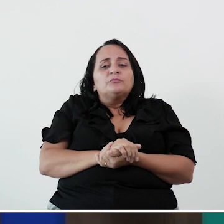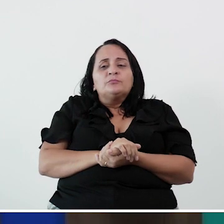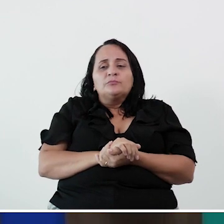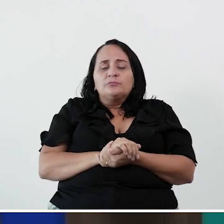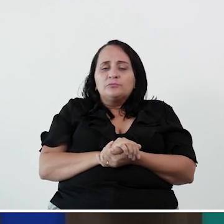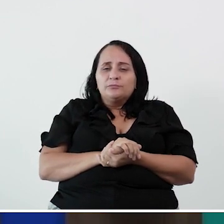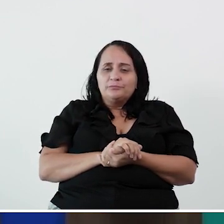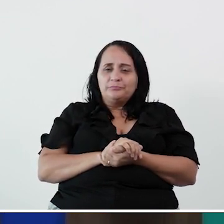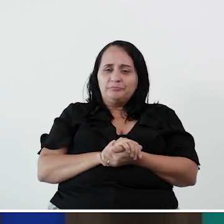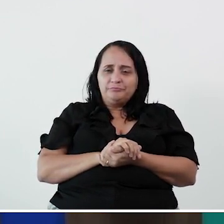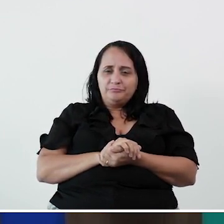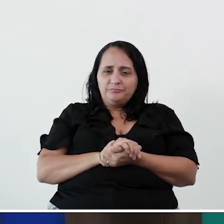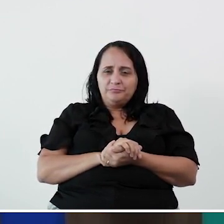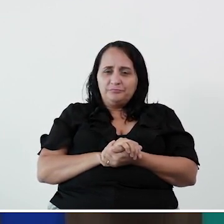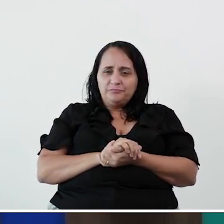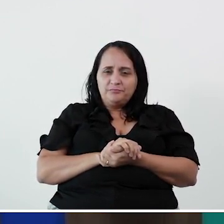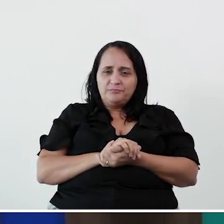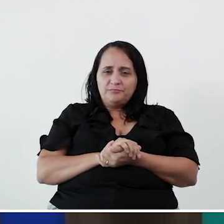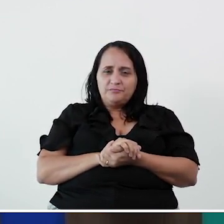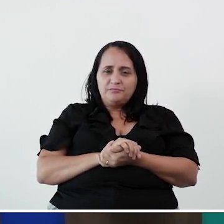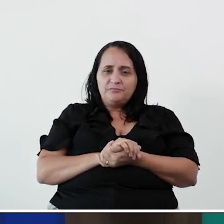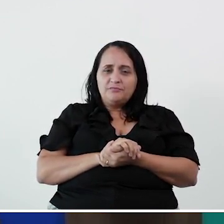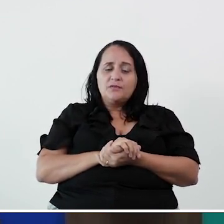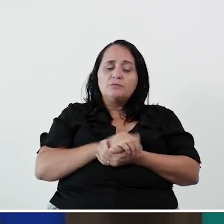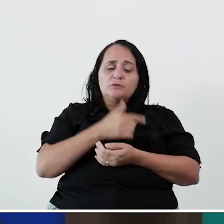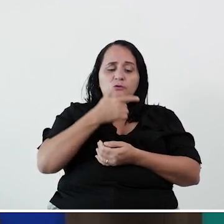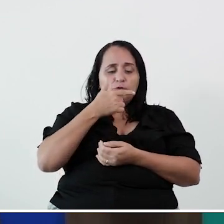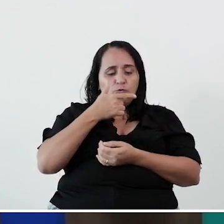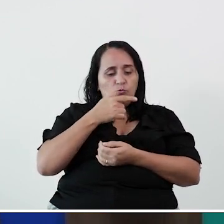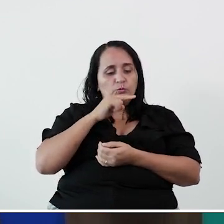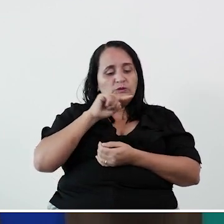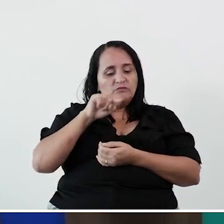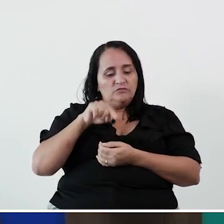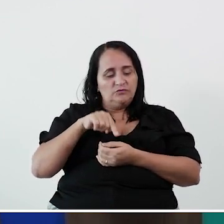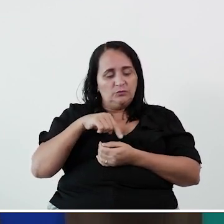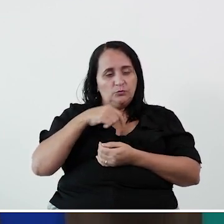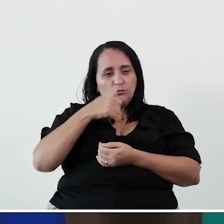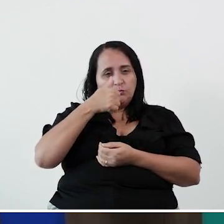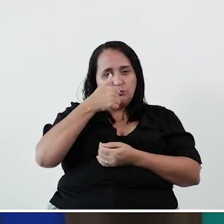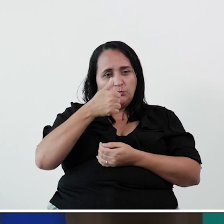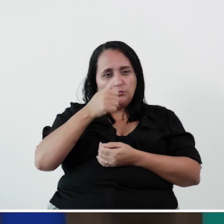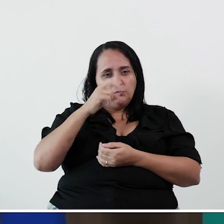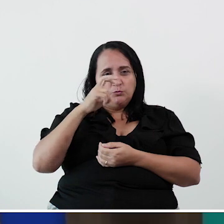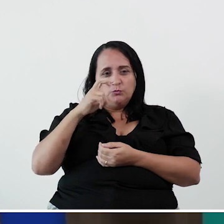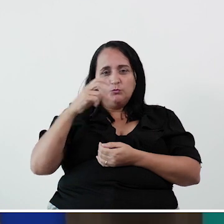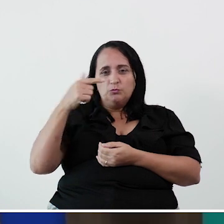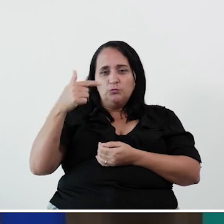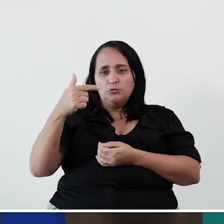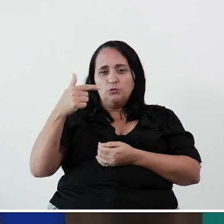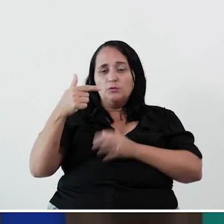2,152 com a barra em cima. Significa dizer que o período é o número